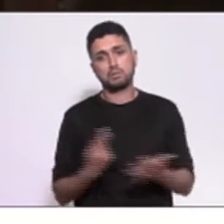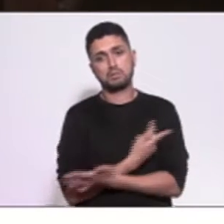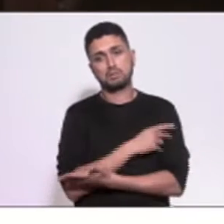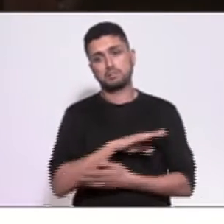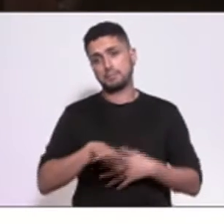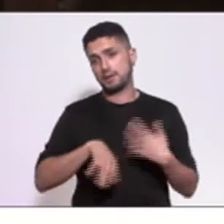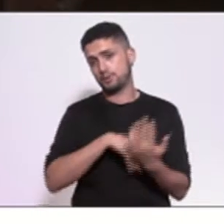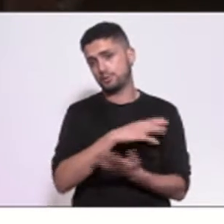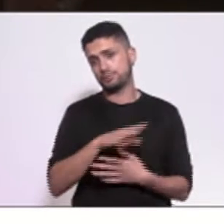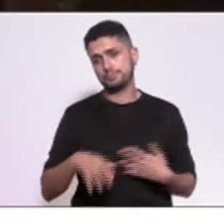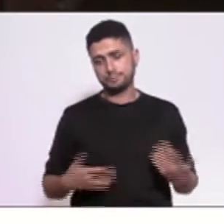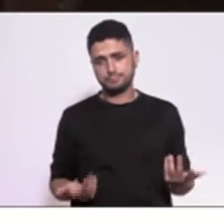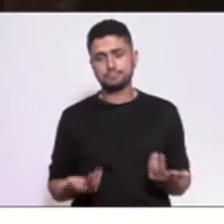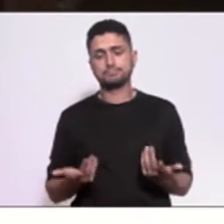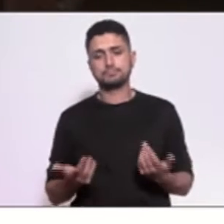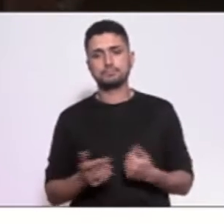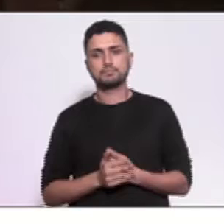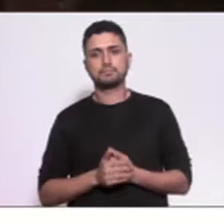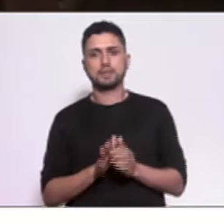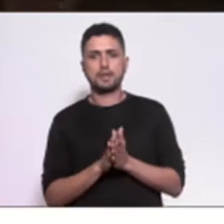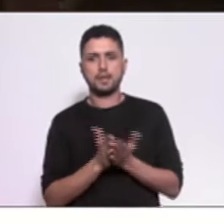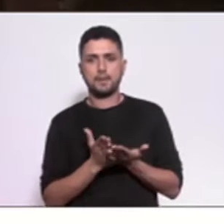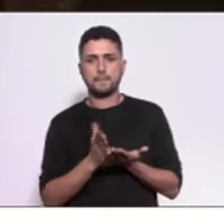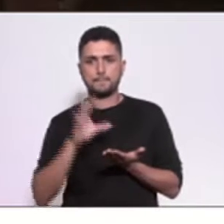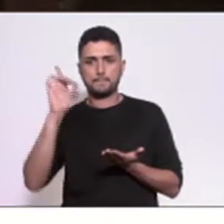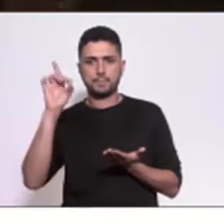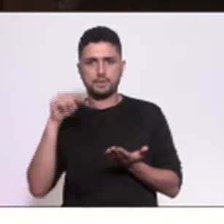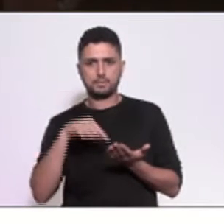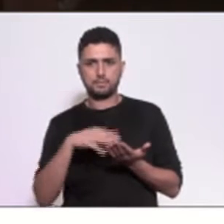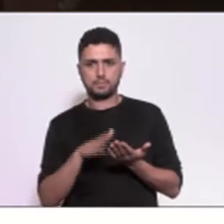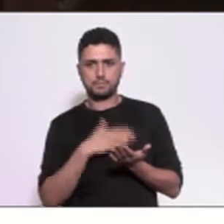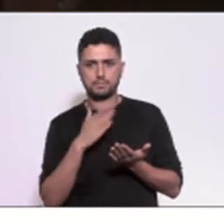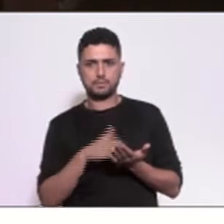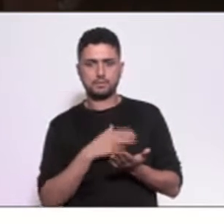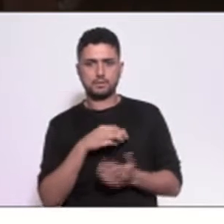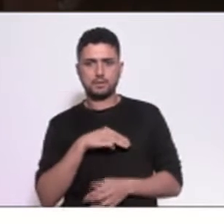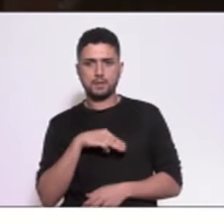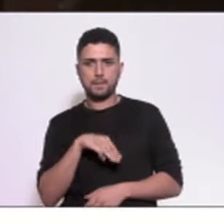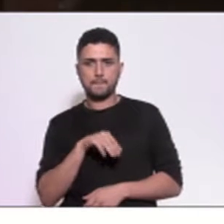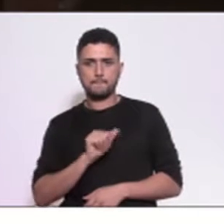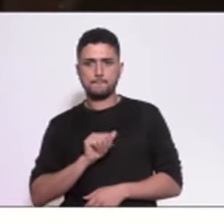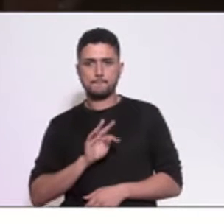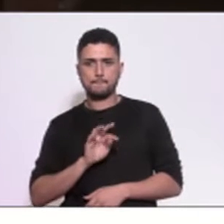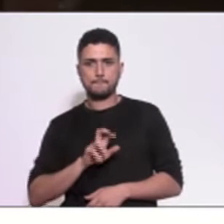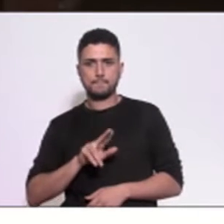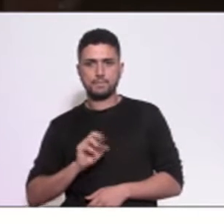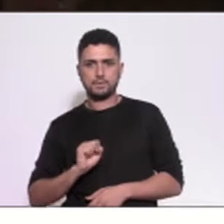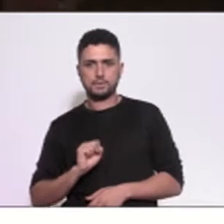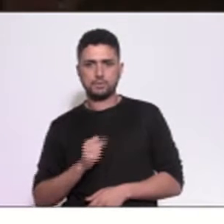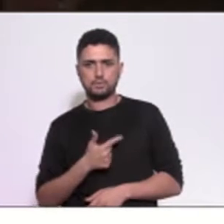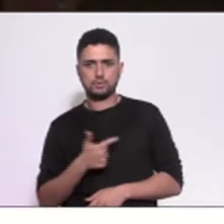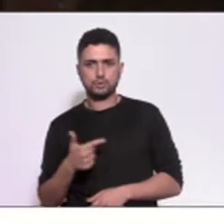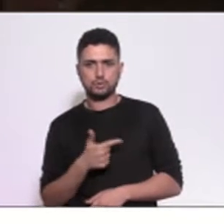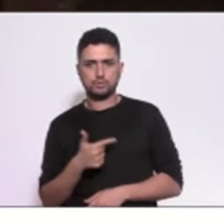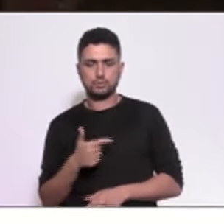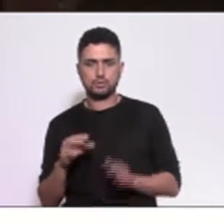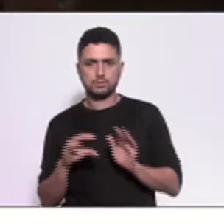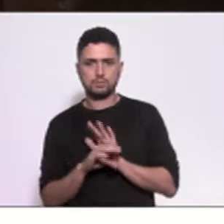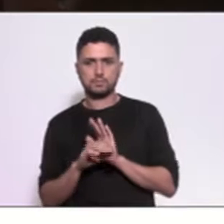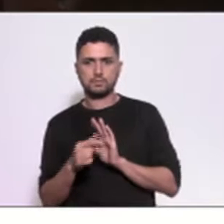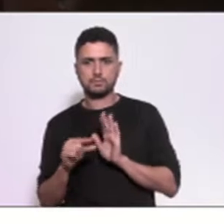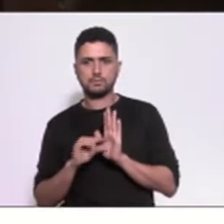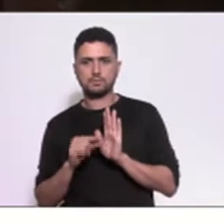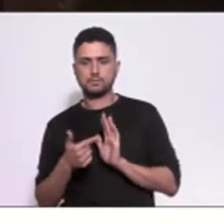baderna. Na Bíblia Sagrada, em Mateus 22, 21, a parte B, tem